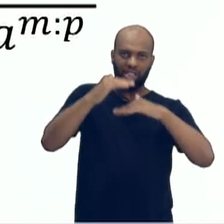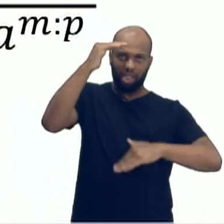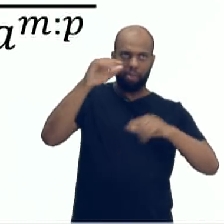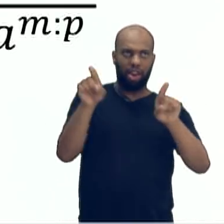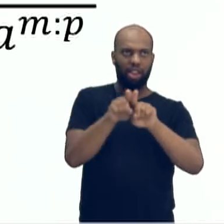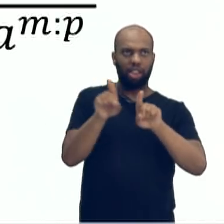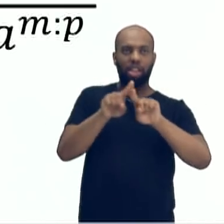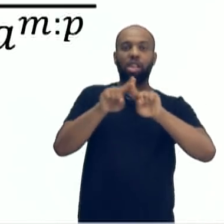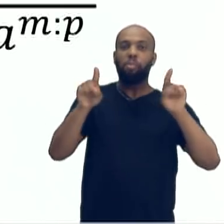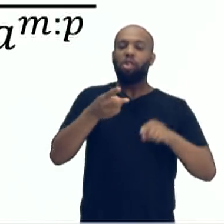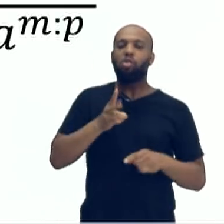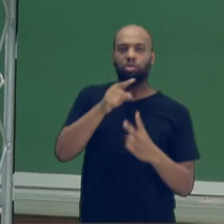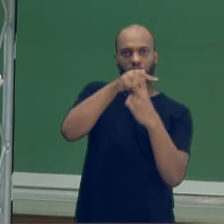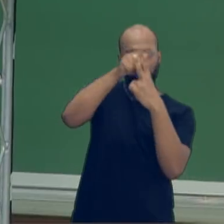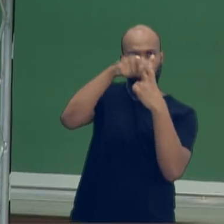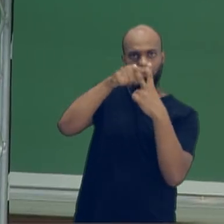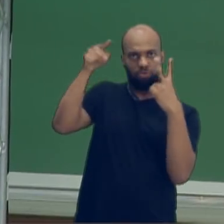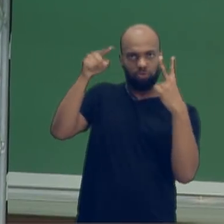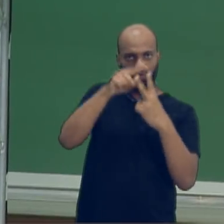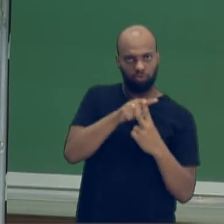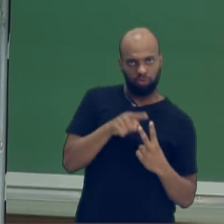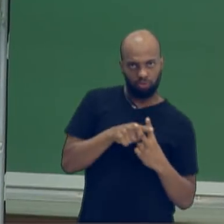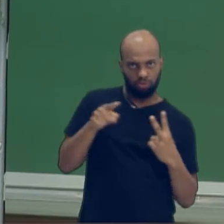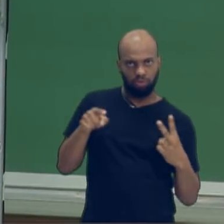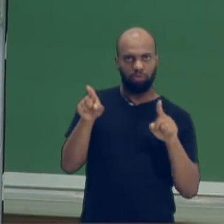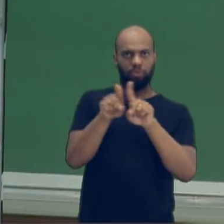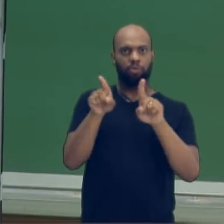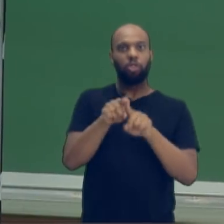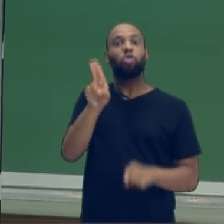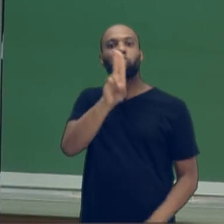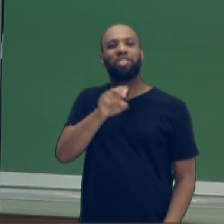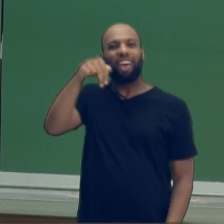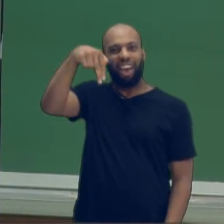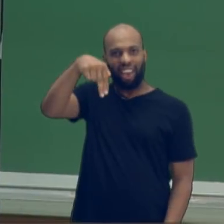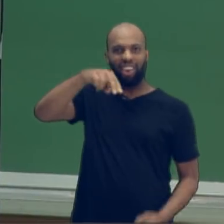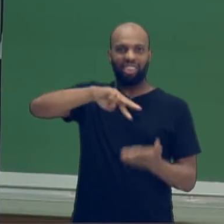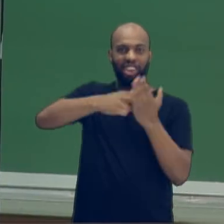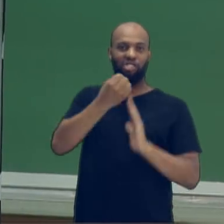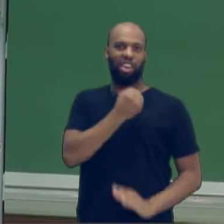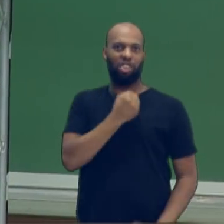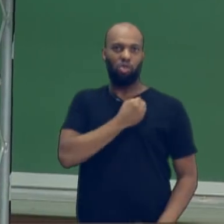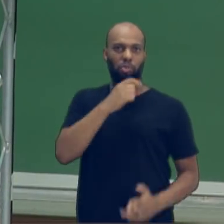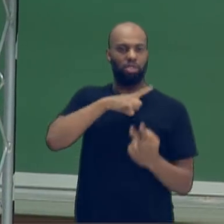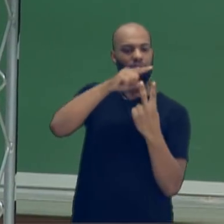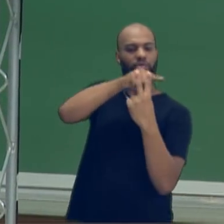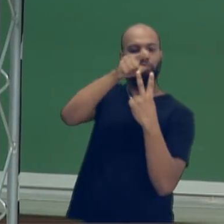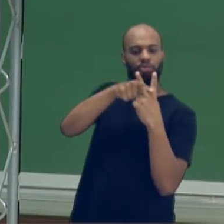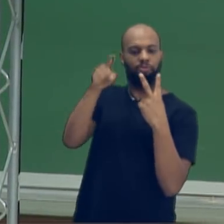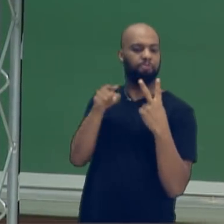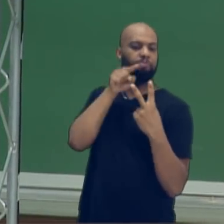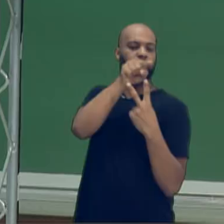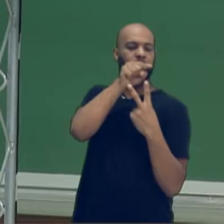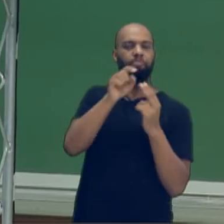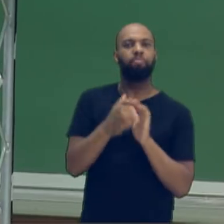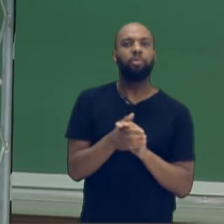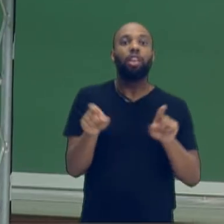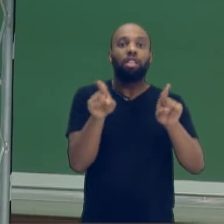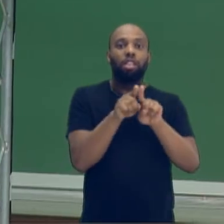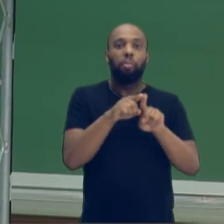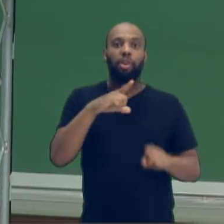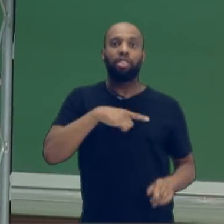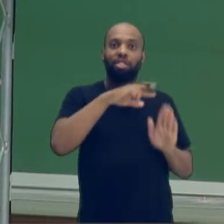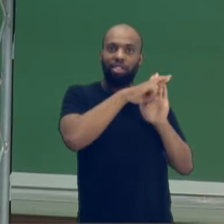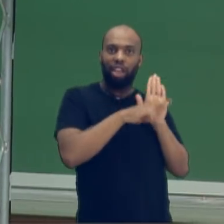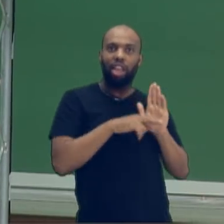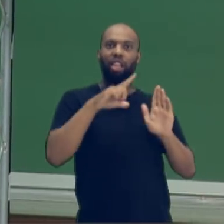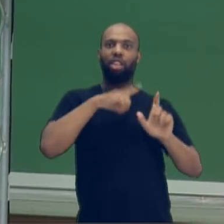mesmo índice. Nesse caso da representação, nós usamos o n. Nós temos ainda a propriedade que nos dá a